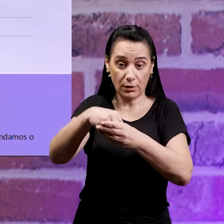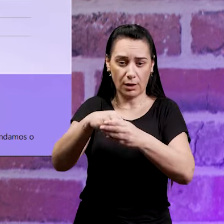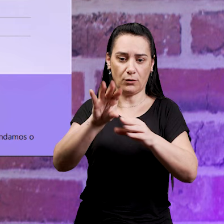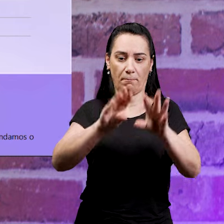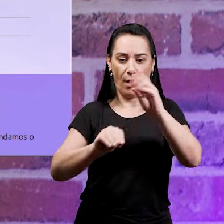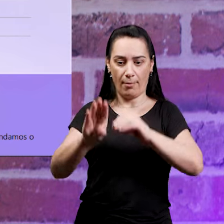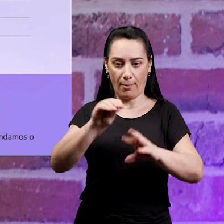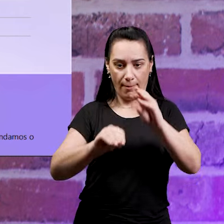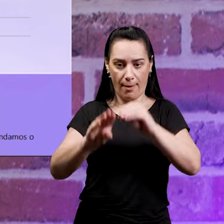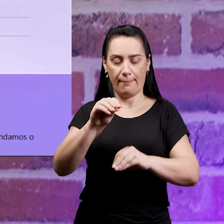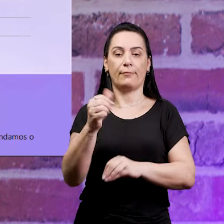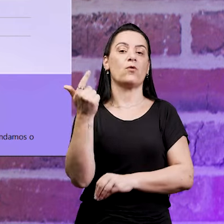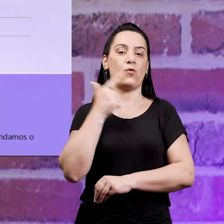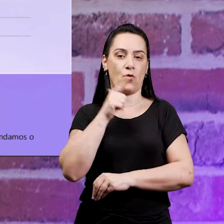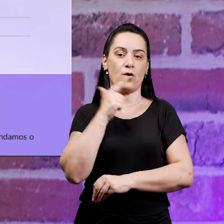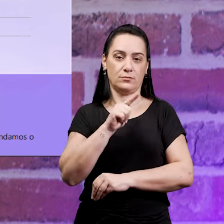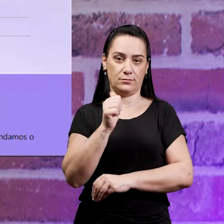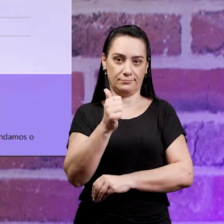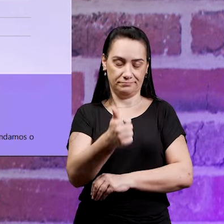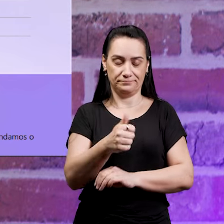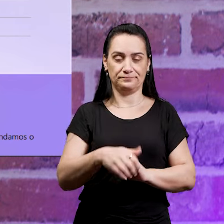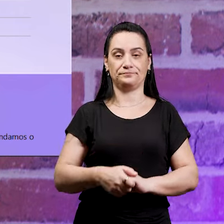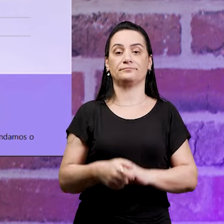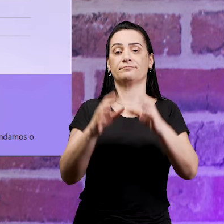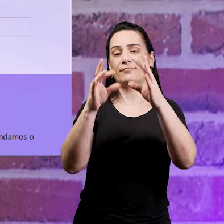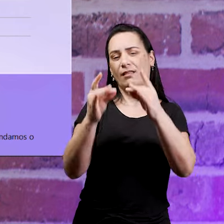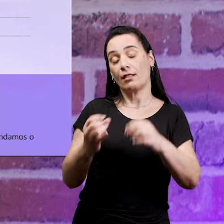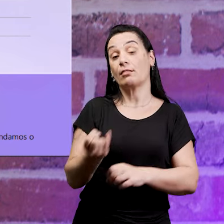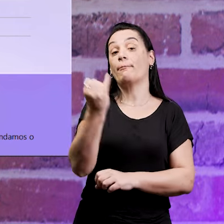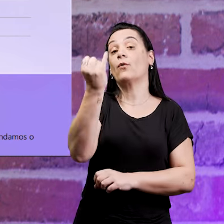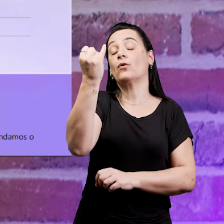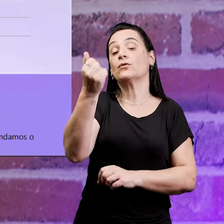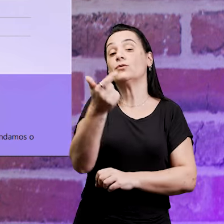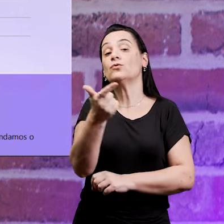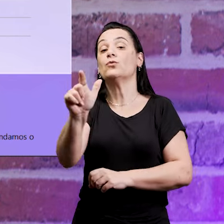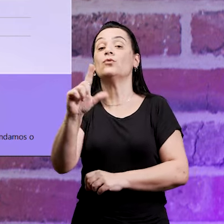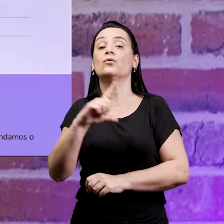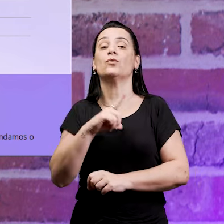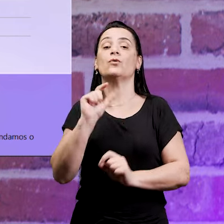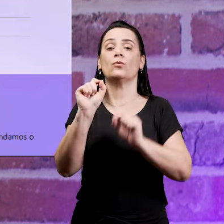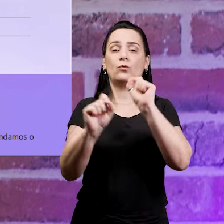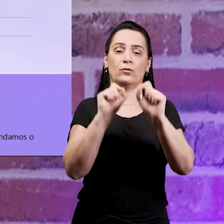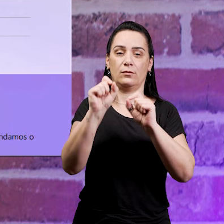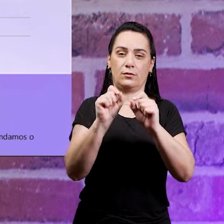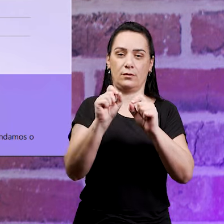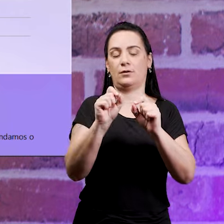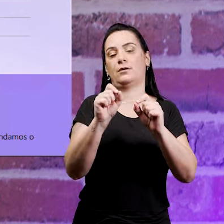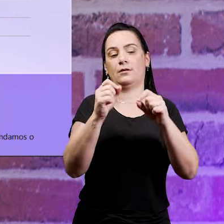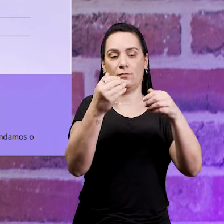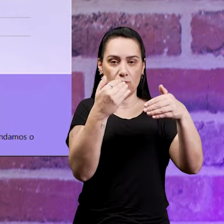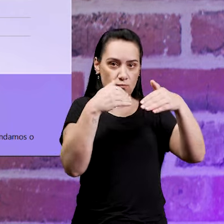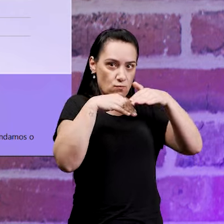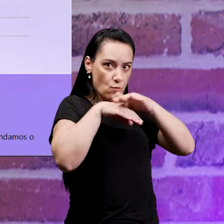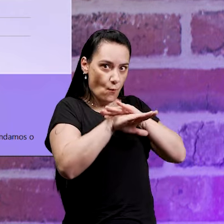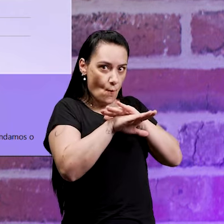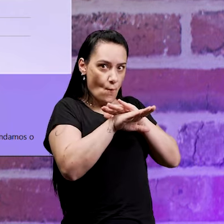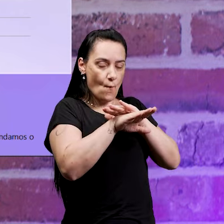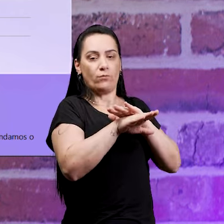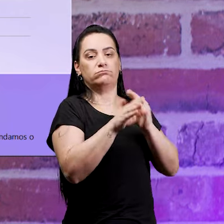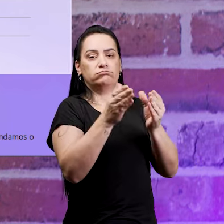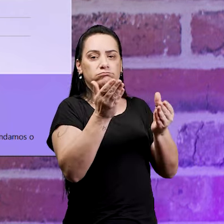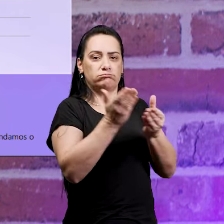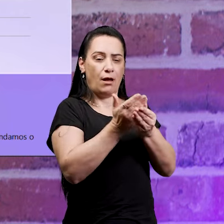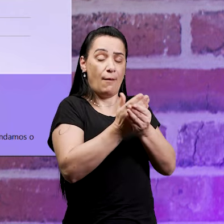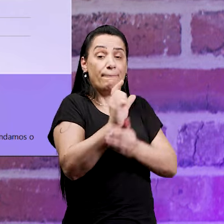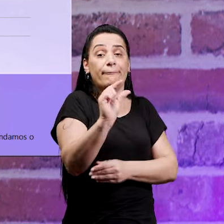Teams, você consegue também, tá? E um detalhe um pouco importante aqui sobre o armazenamento, né? O